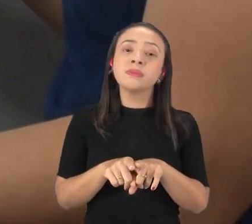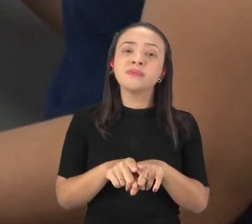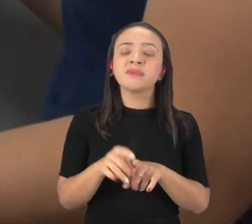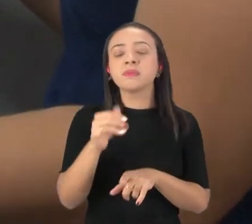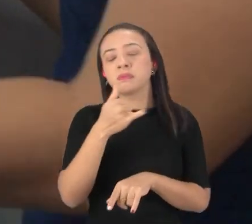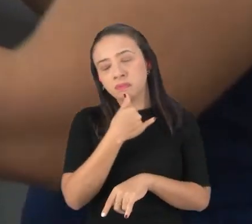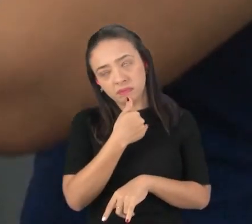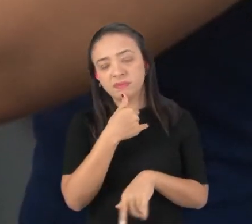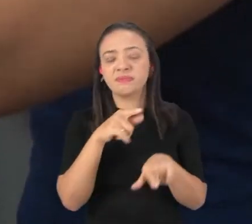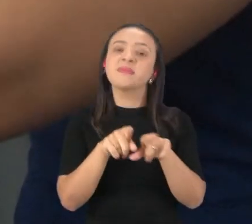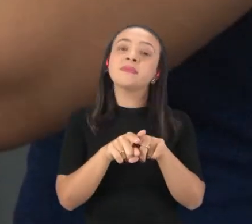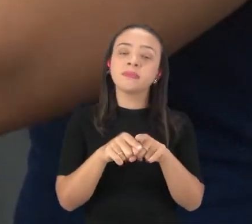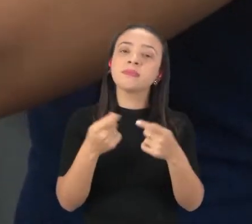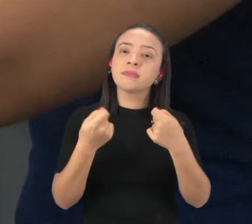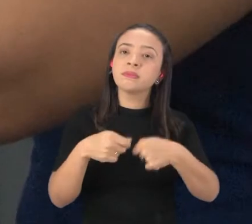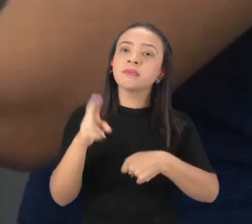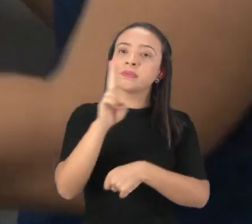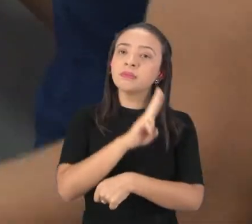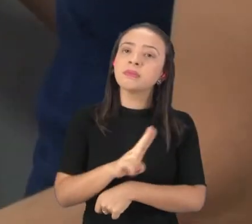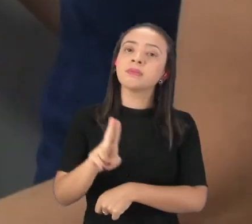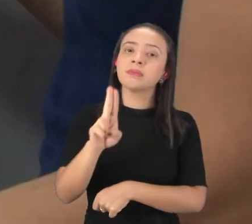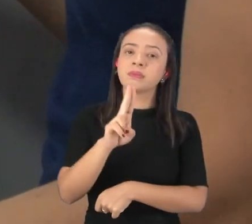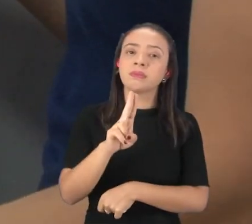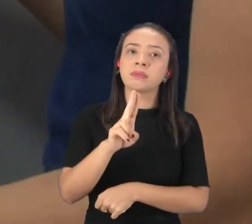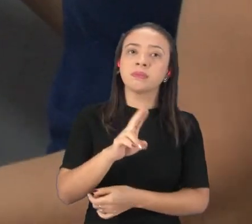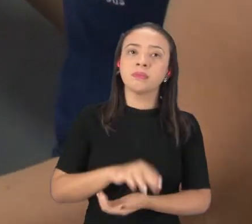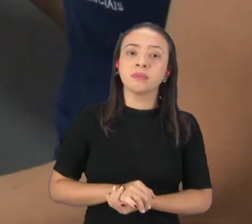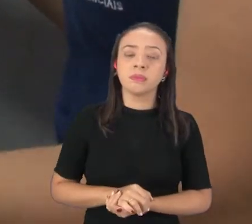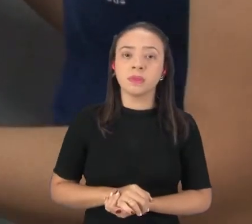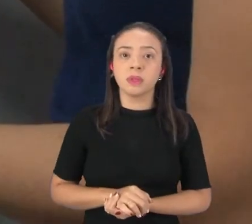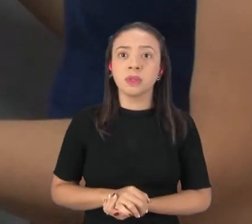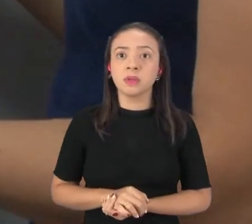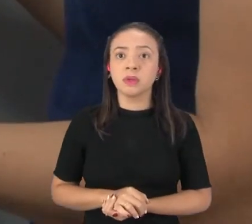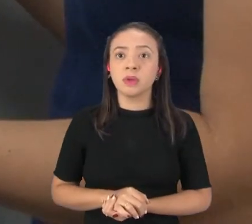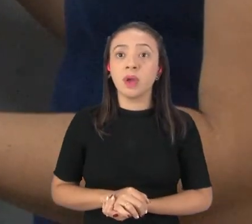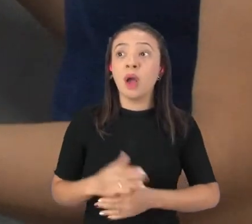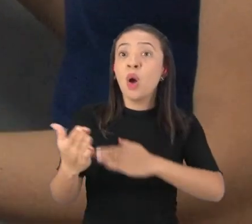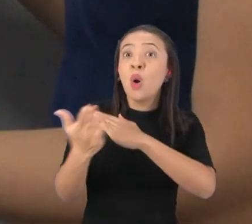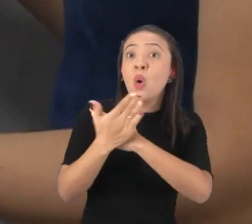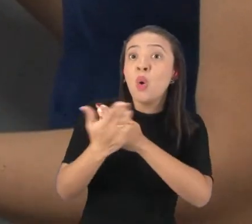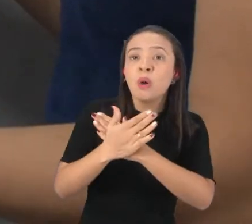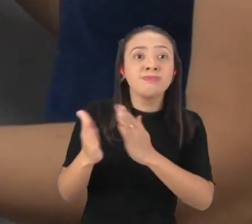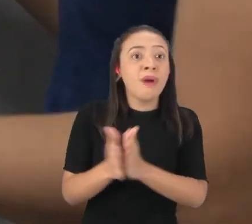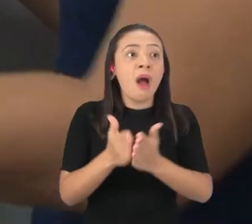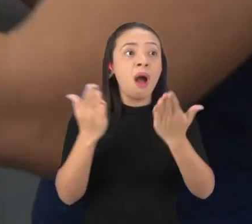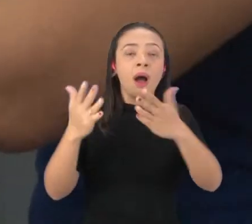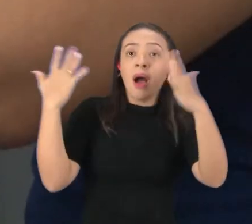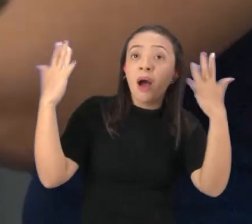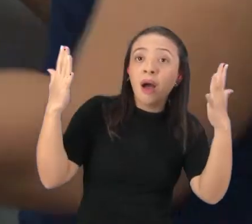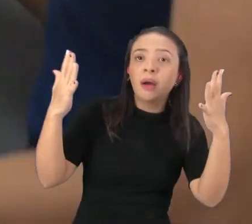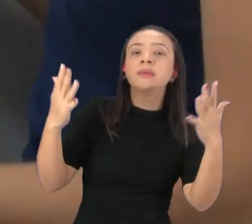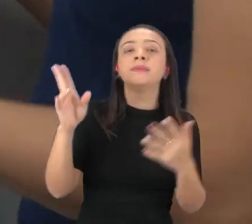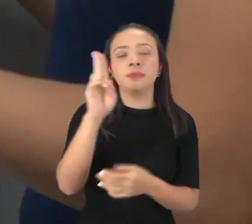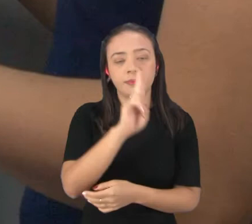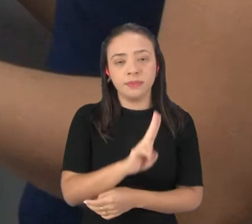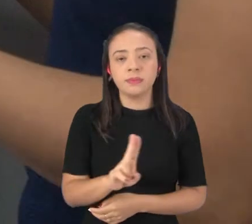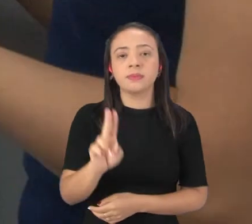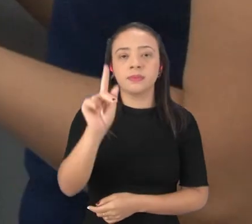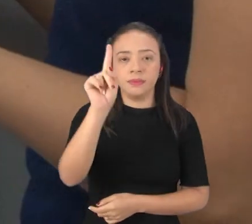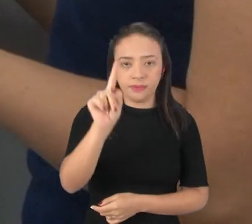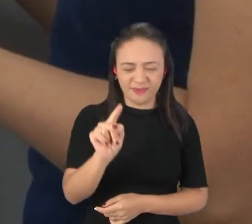uma tristeza. A gente usa esse tipo de numeração, socorro, maravilha, viva. A gente usa o ponto